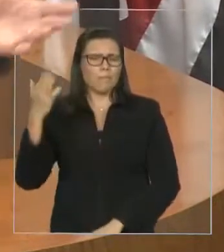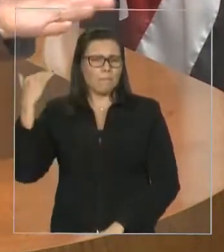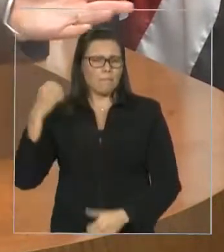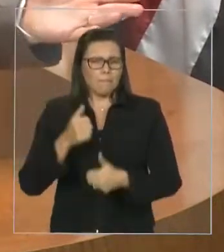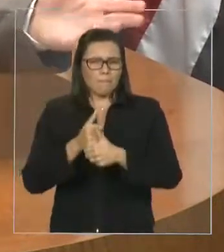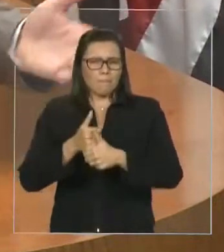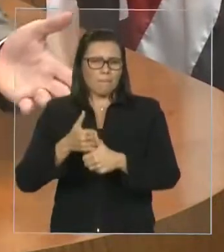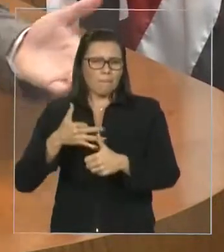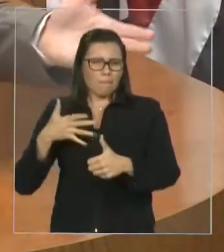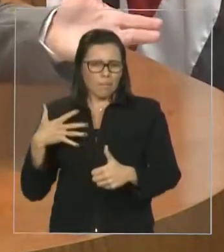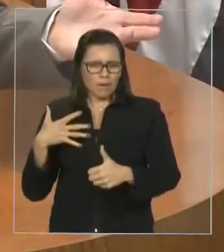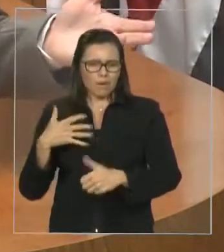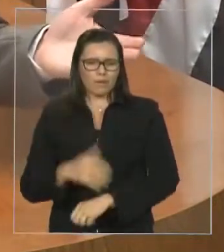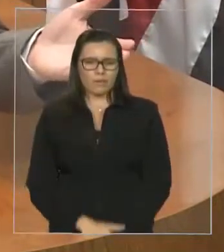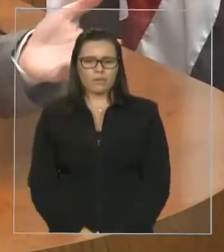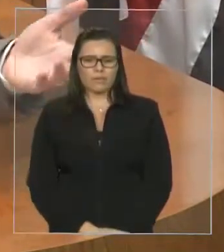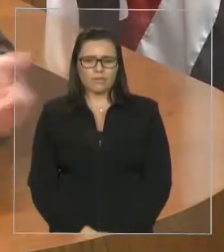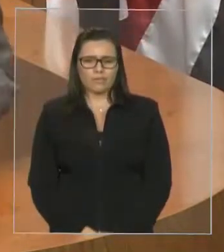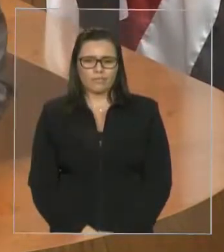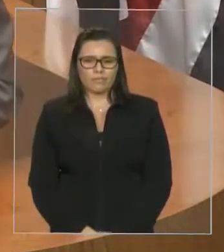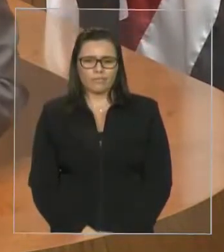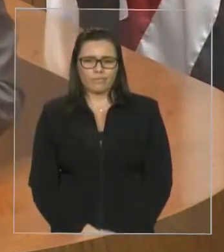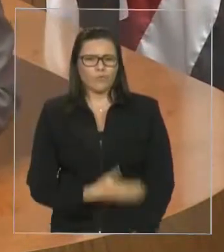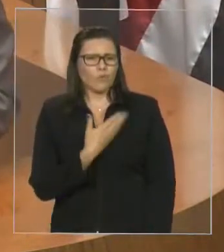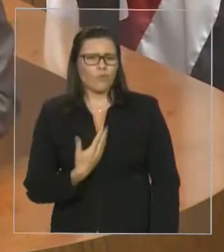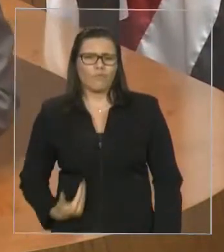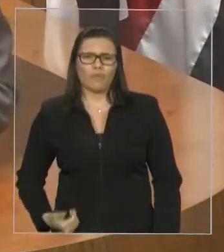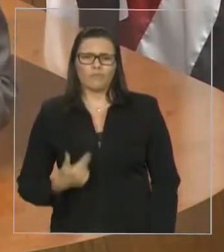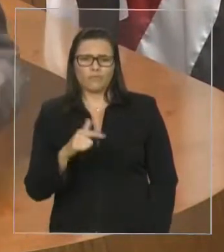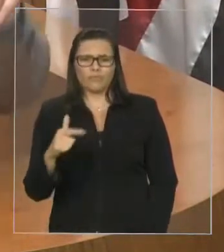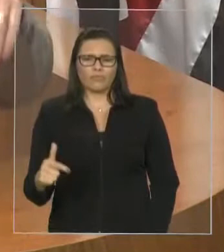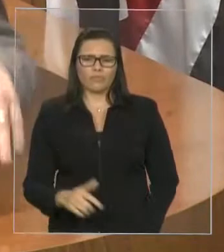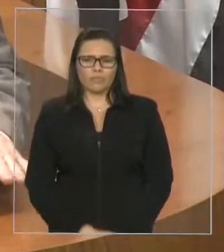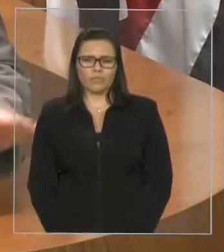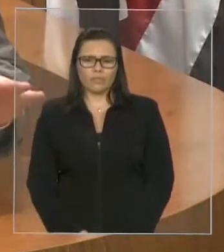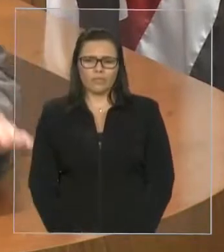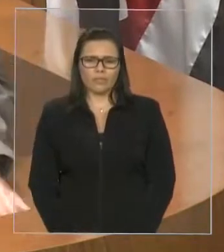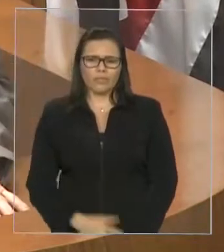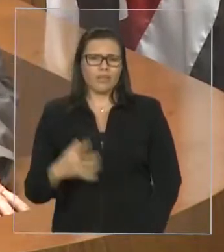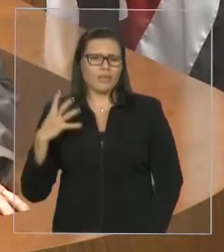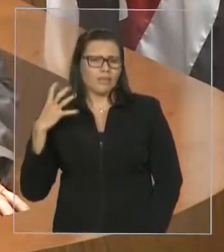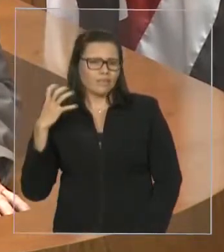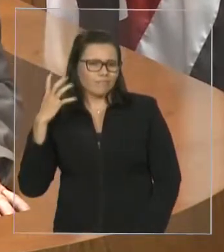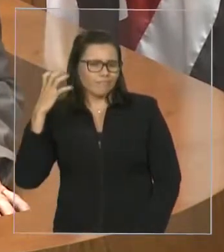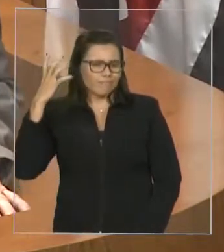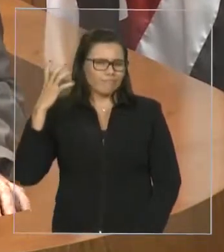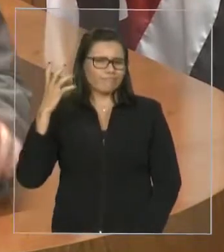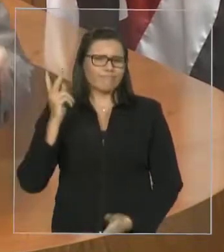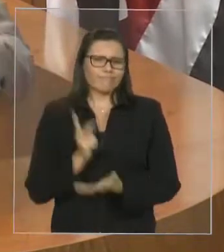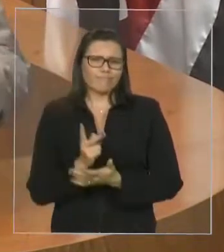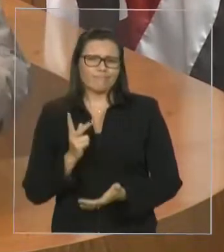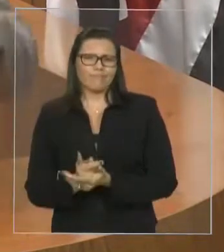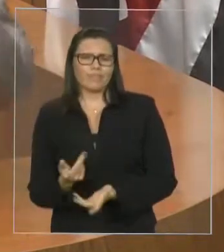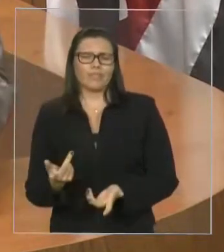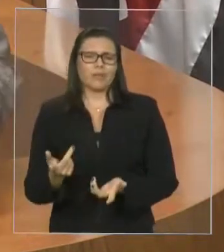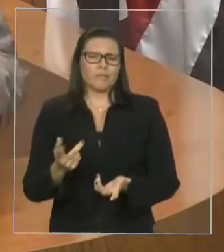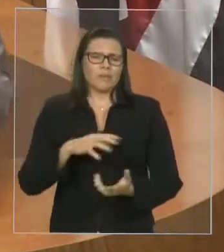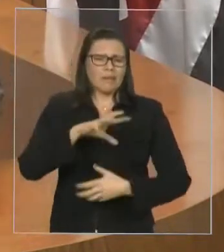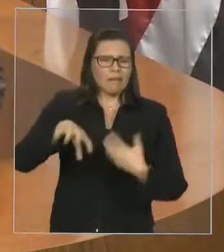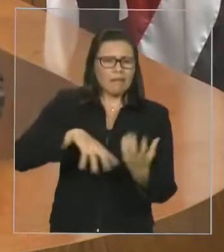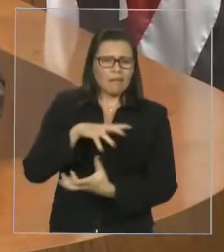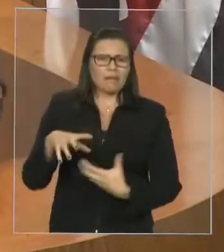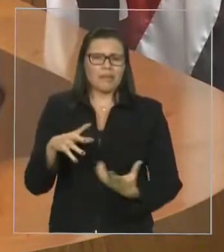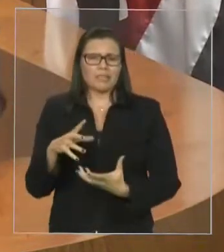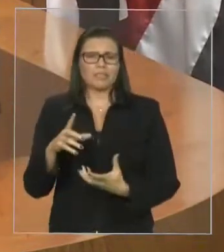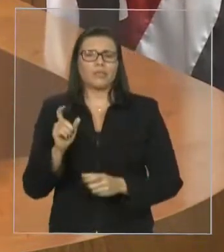nem governo tinha. A governadora, a cada crise, ela mergulhava e se escondia. O governador, em qualquer momento